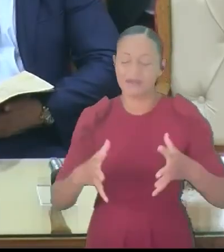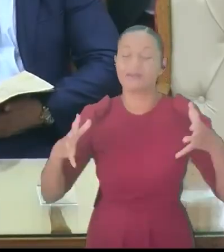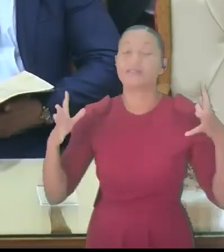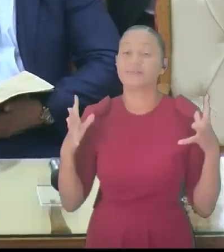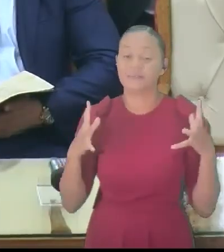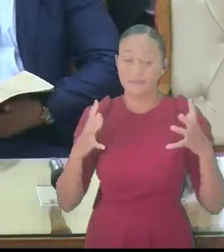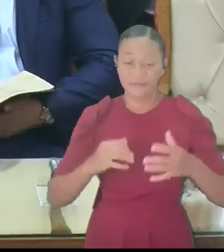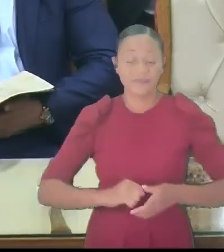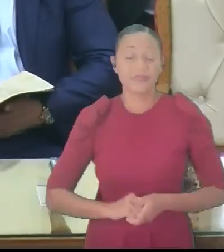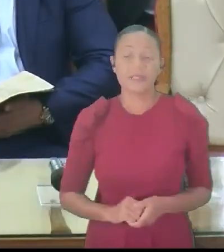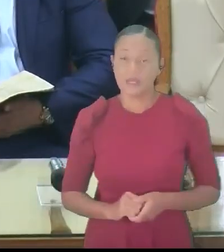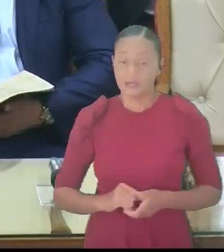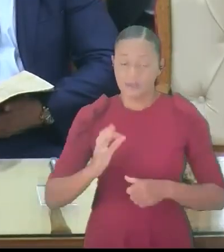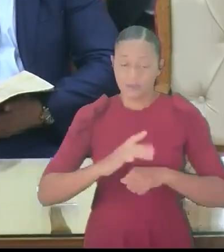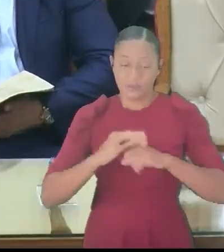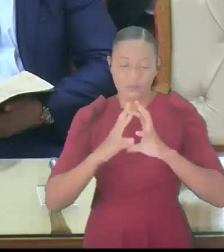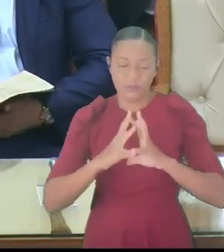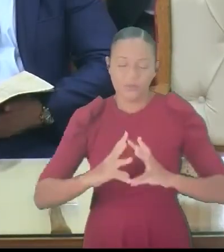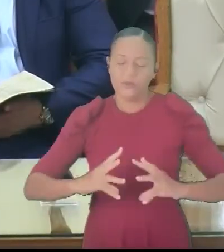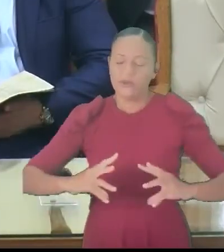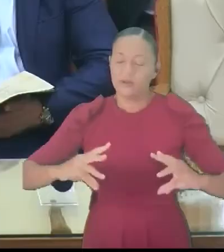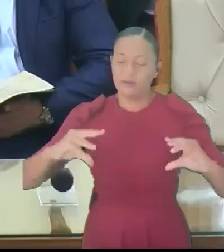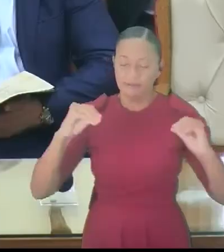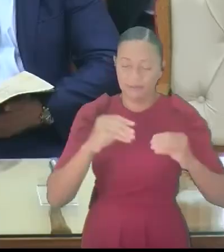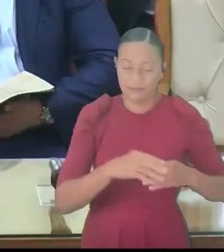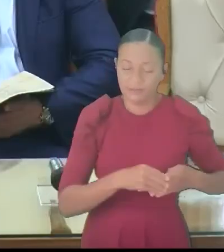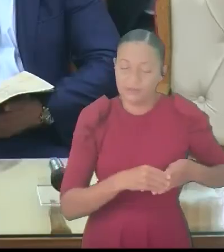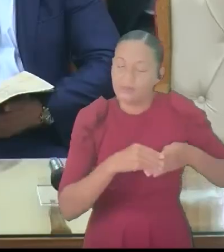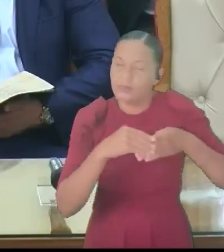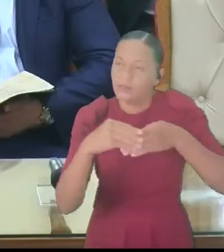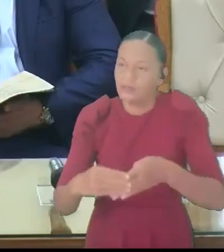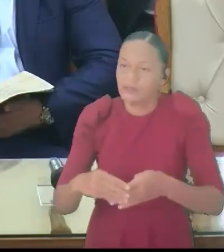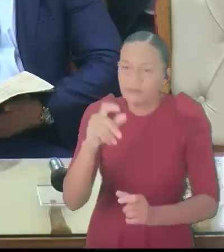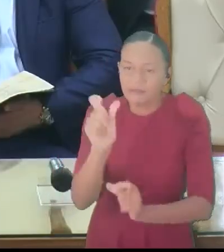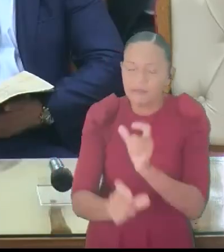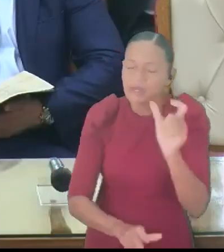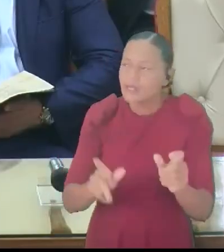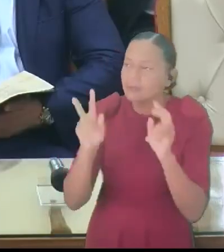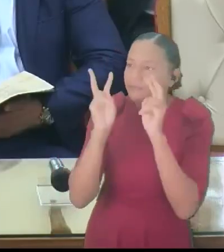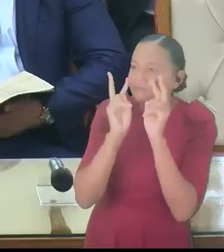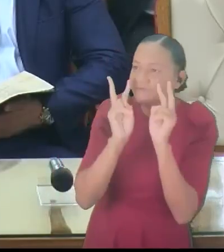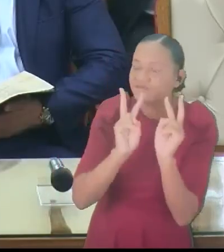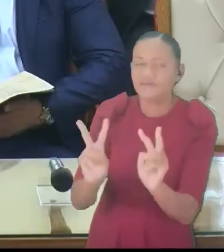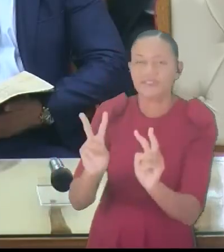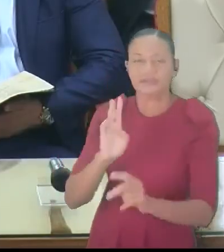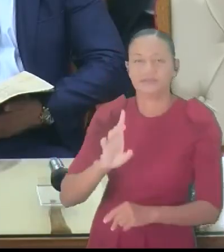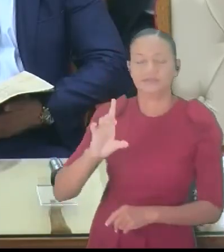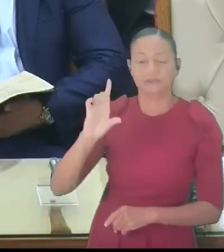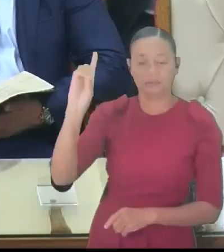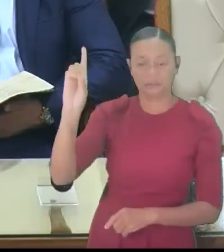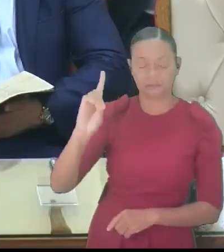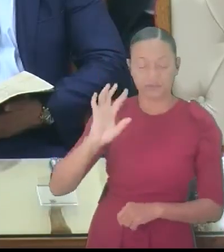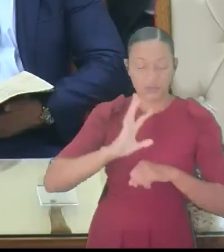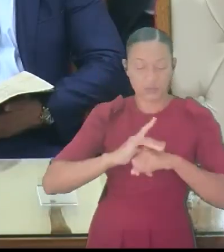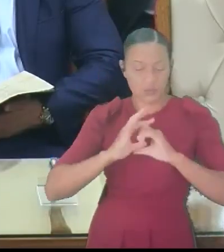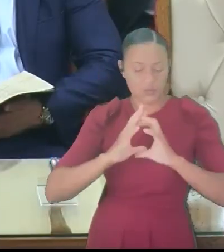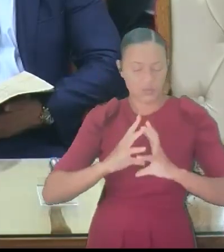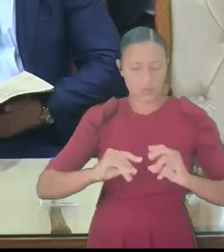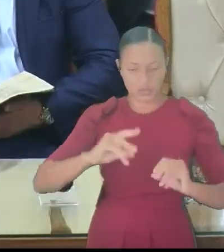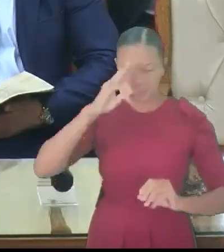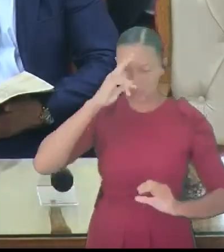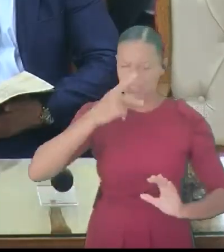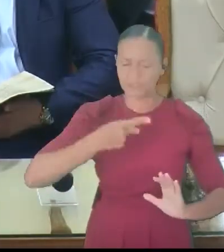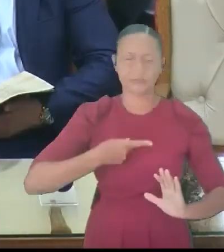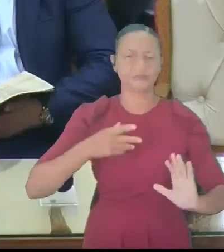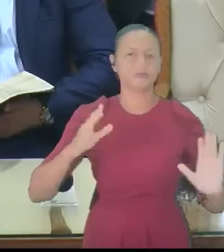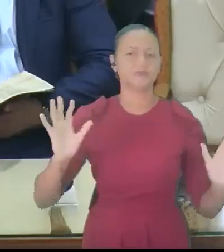curas são para levar o povo a ver Deus e se voltar para Deus. A cura não é em si mesma.